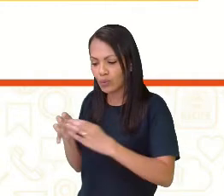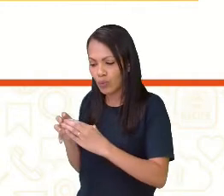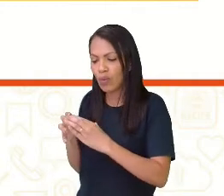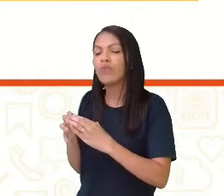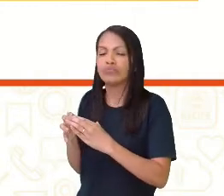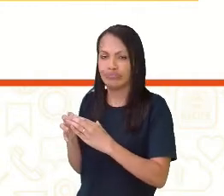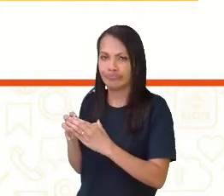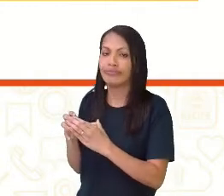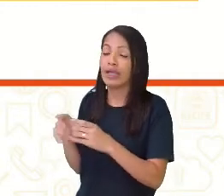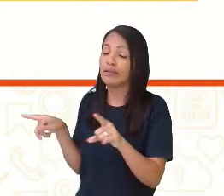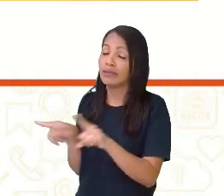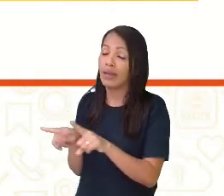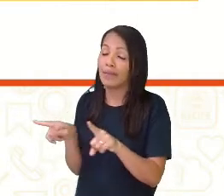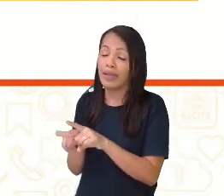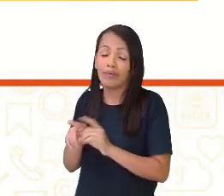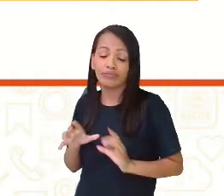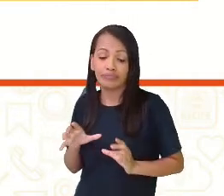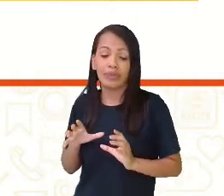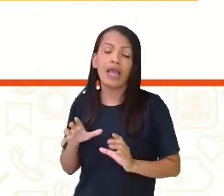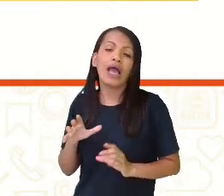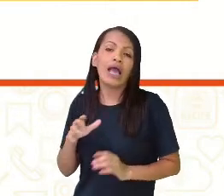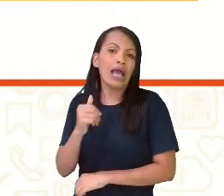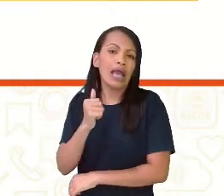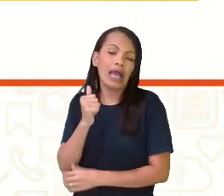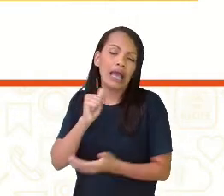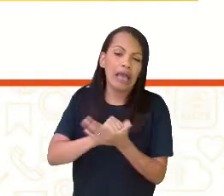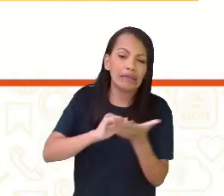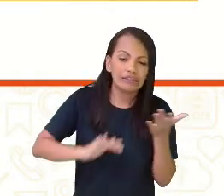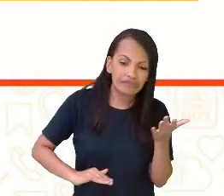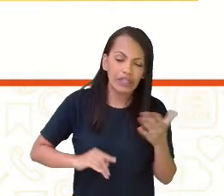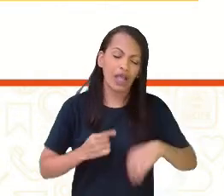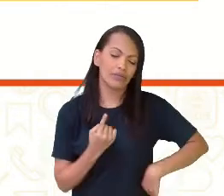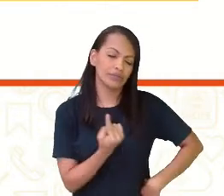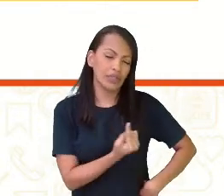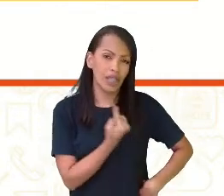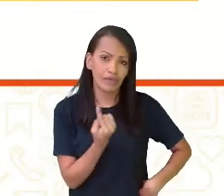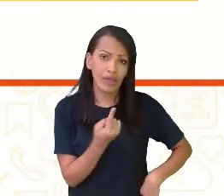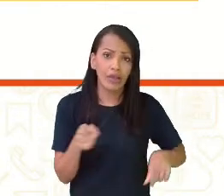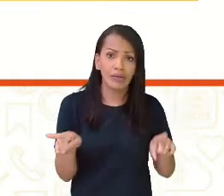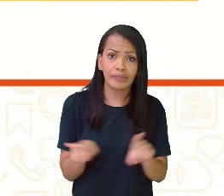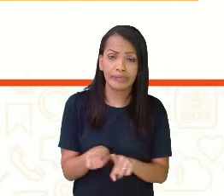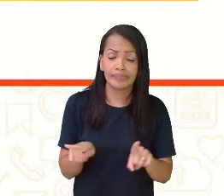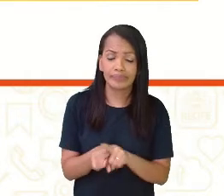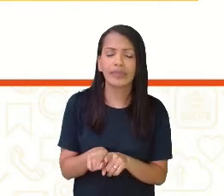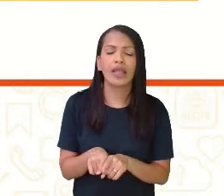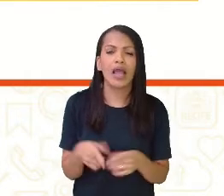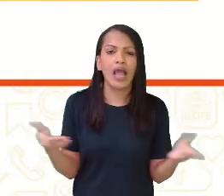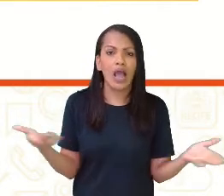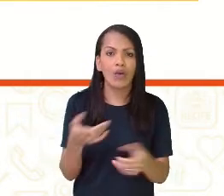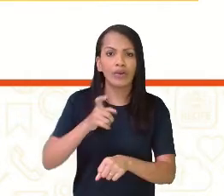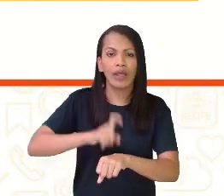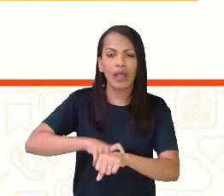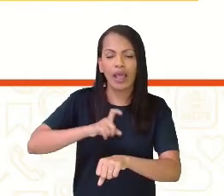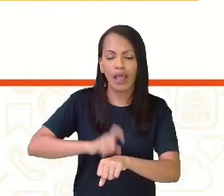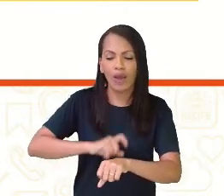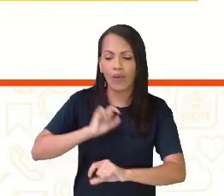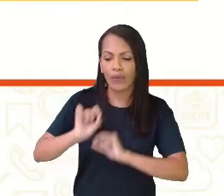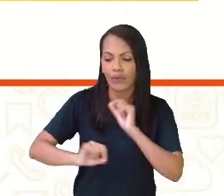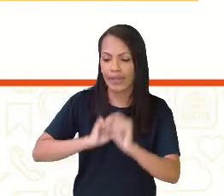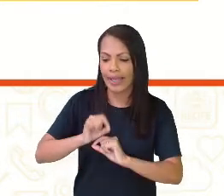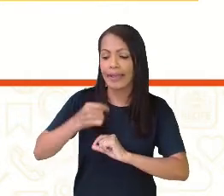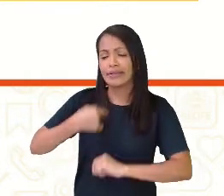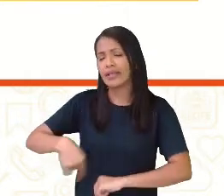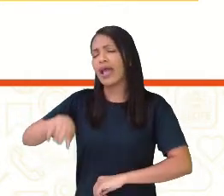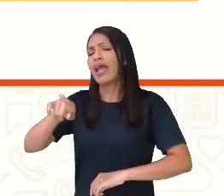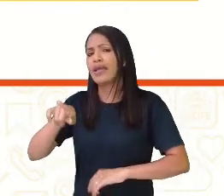de atividades individuais, e aí o recreio também é um ambiente, é um momento onde a gente vai estar também avaliando,